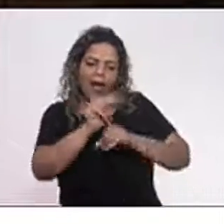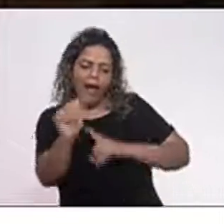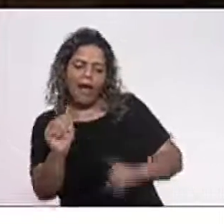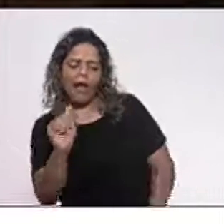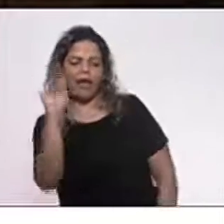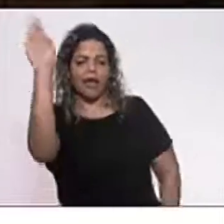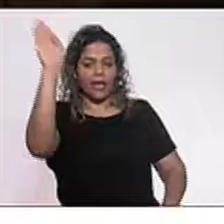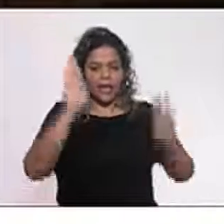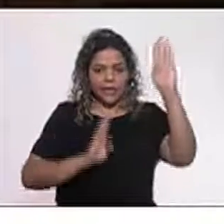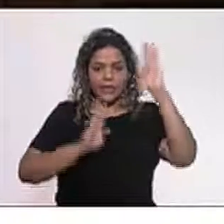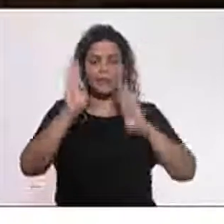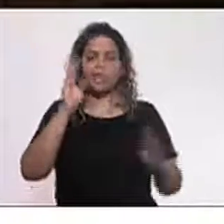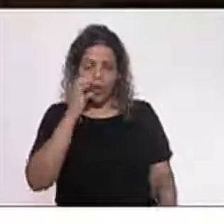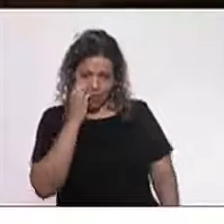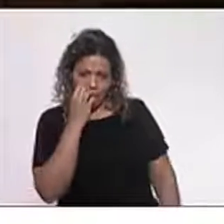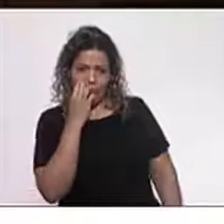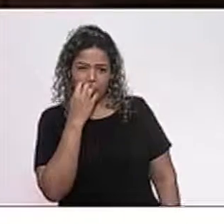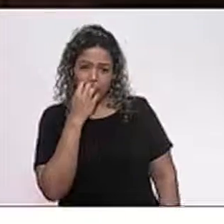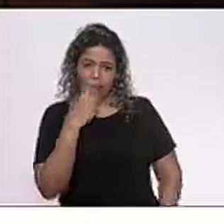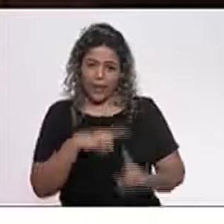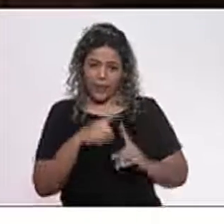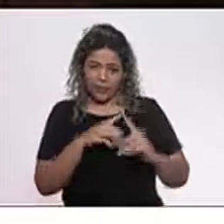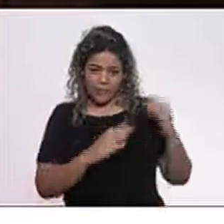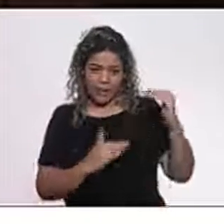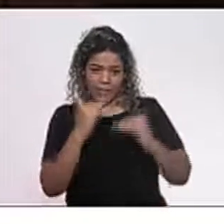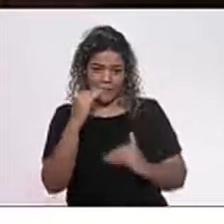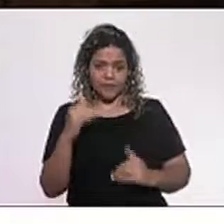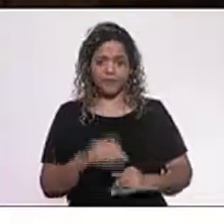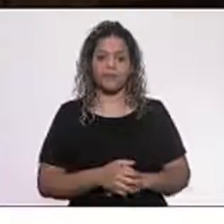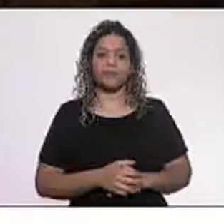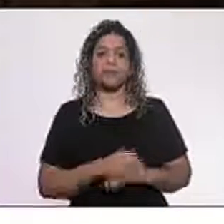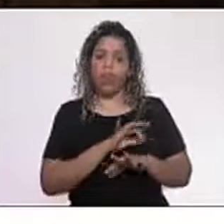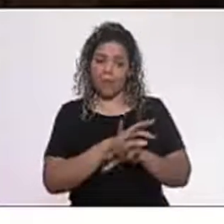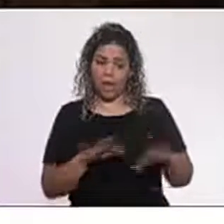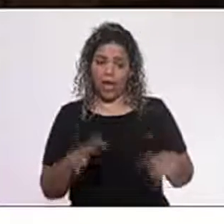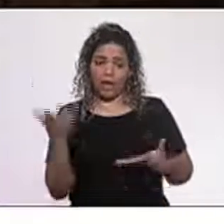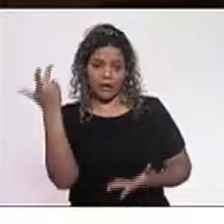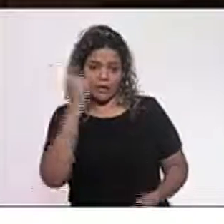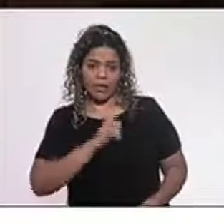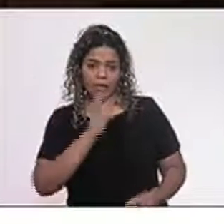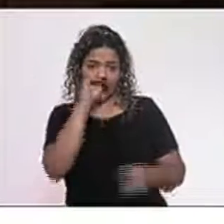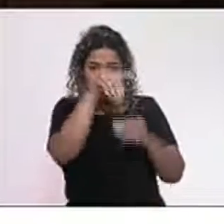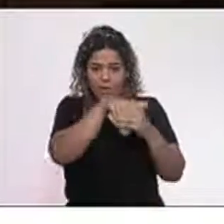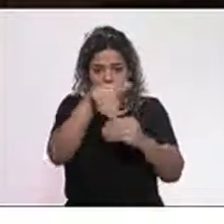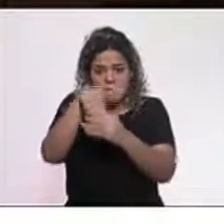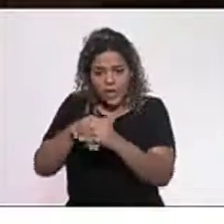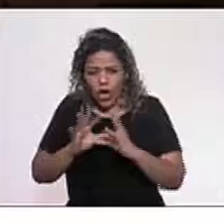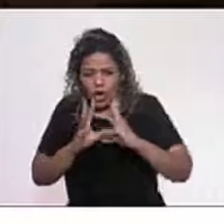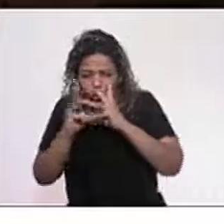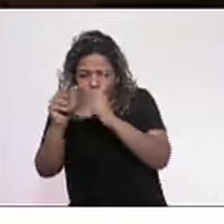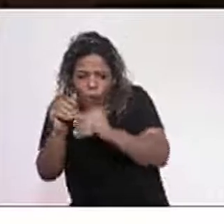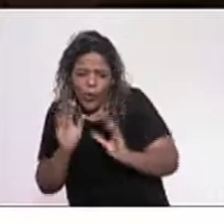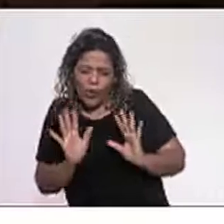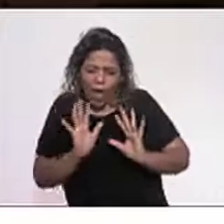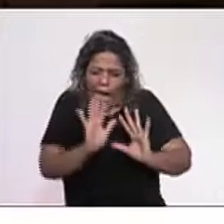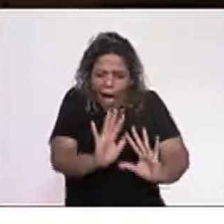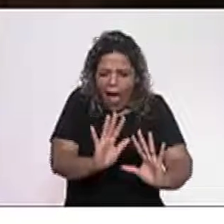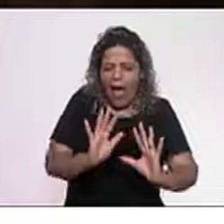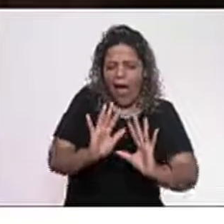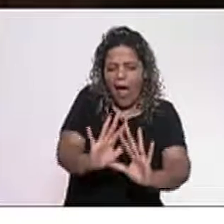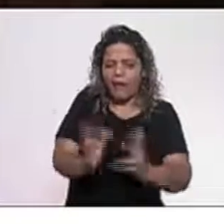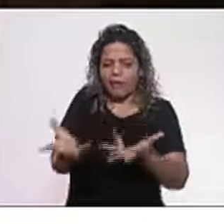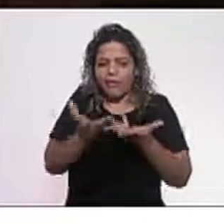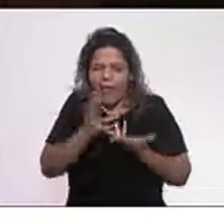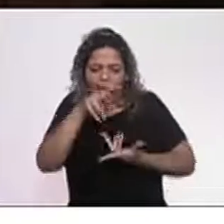eleição. Eleição proporcional, porque majoritária não vai. Mas é assim que se ganha eleição, é assim que se fomenta